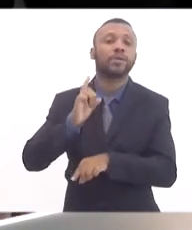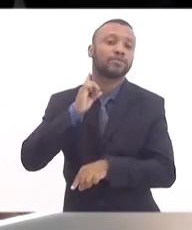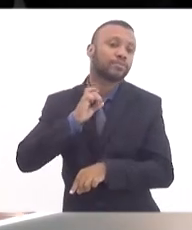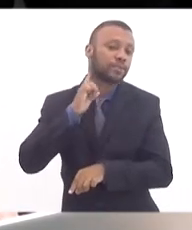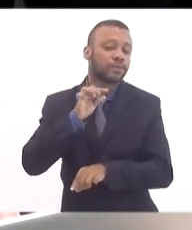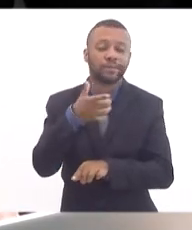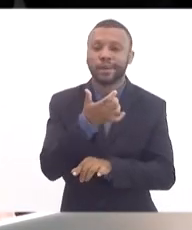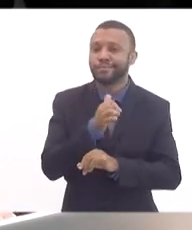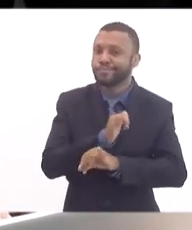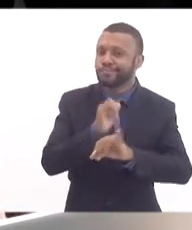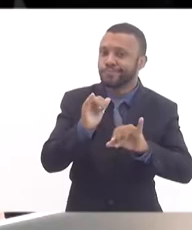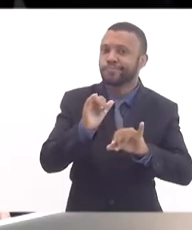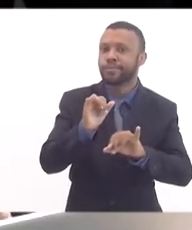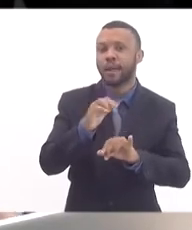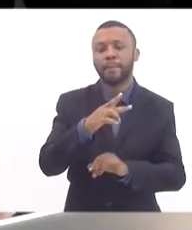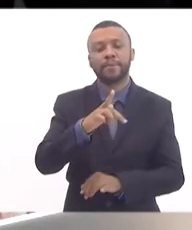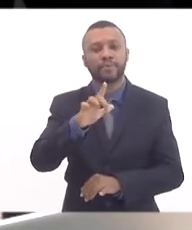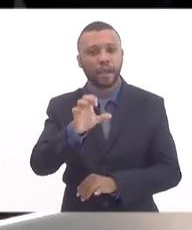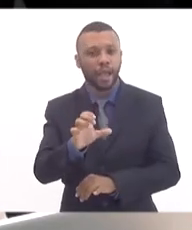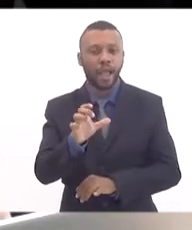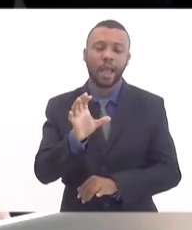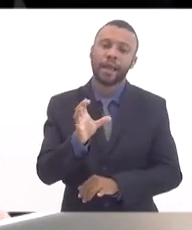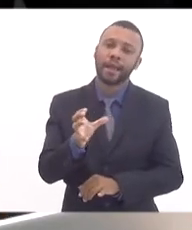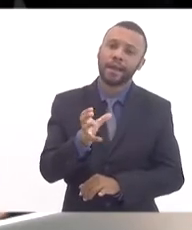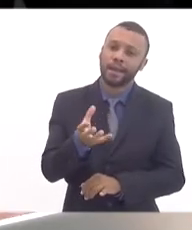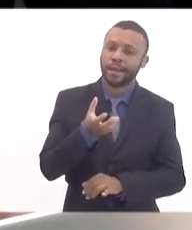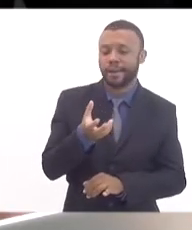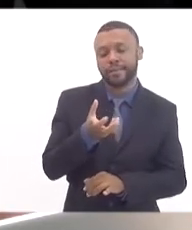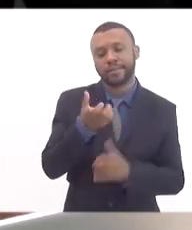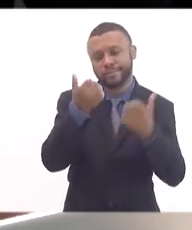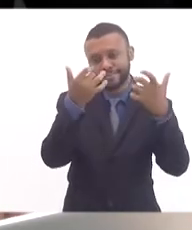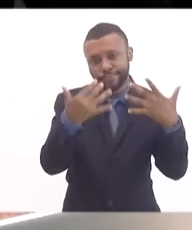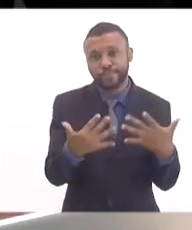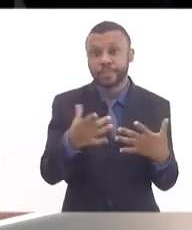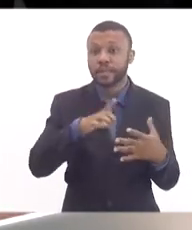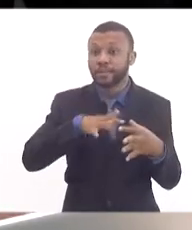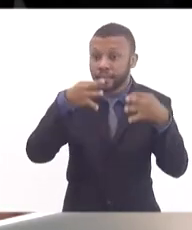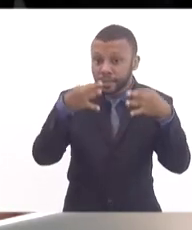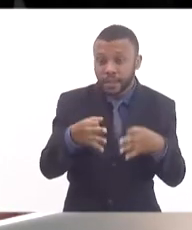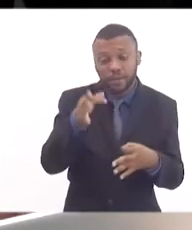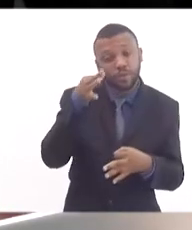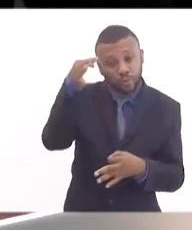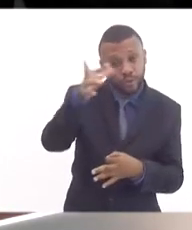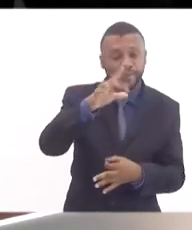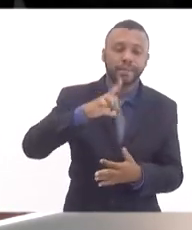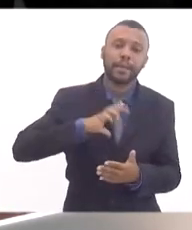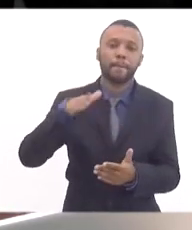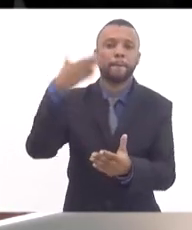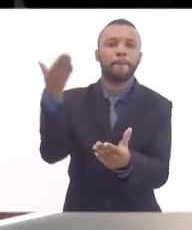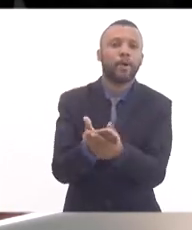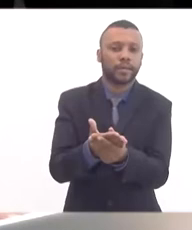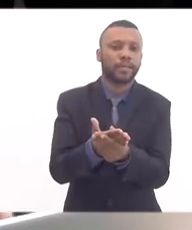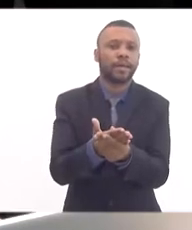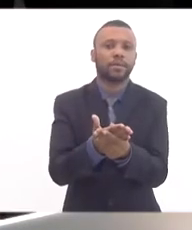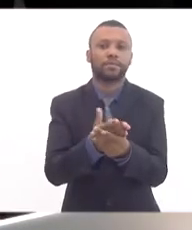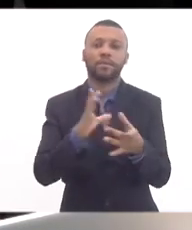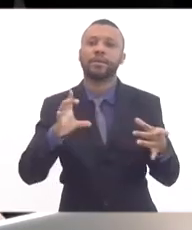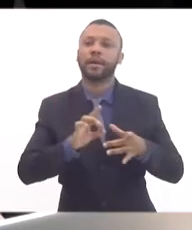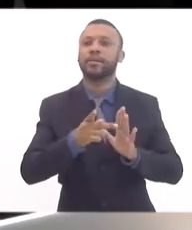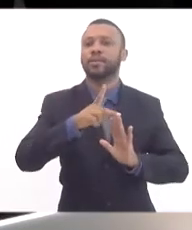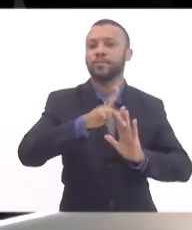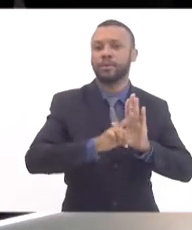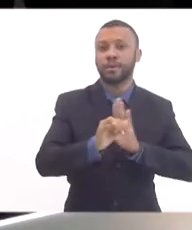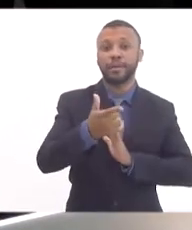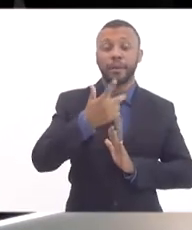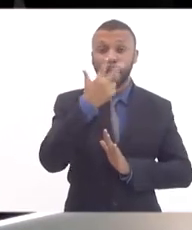esse é o registro que a pedir a gostaria de fazer porque nos certamente levará a judicialização é desse projeto e de